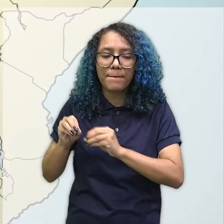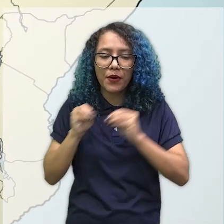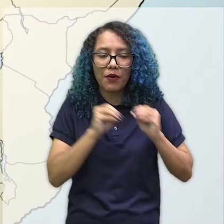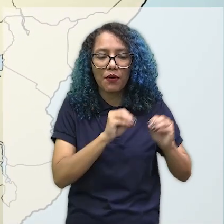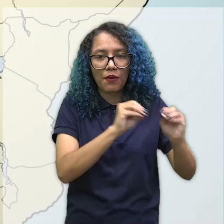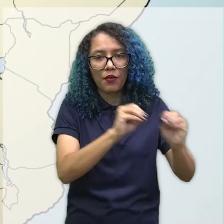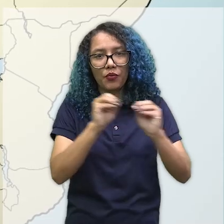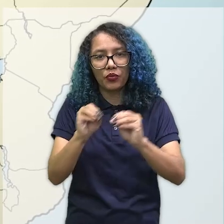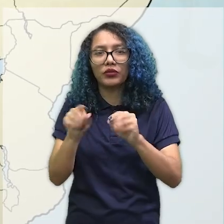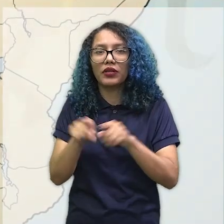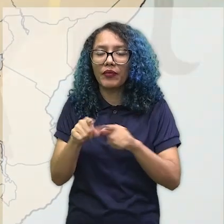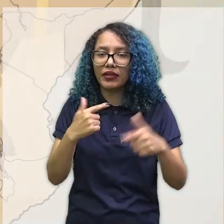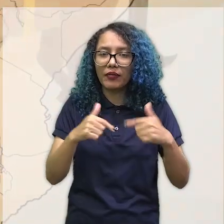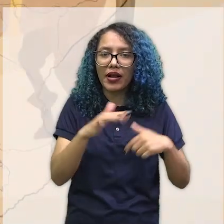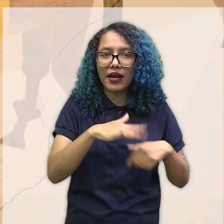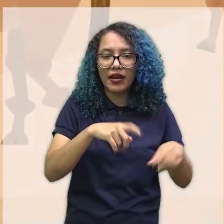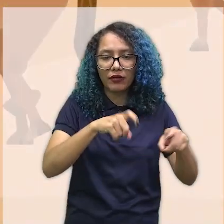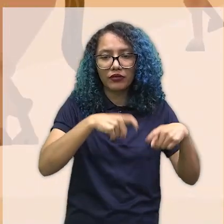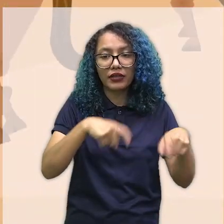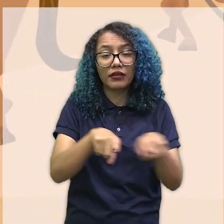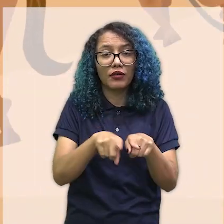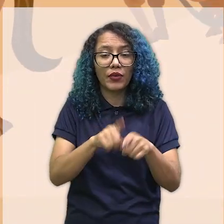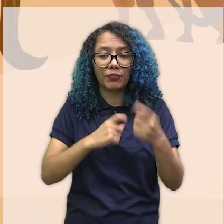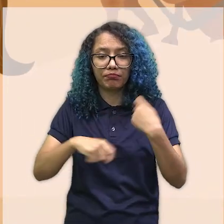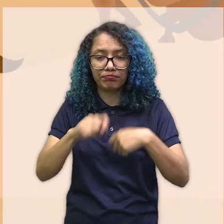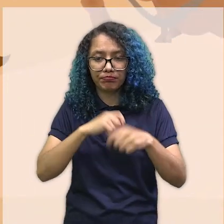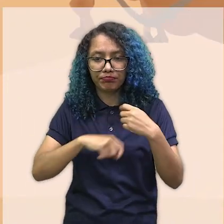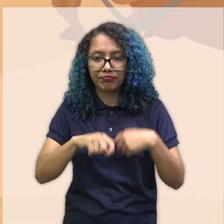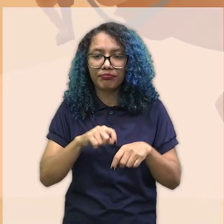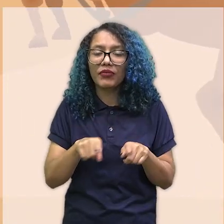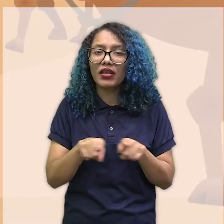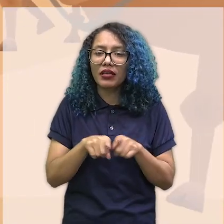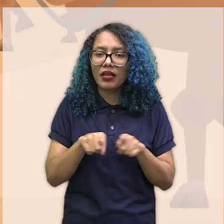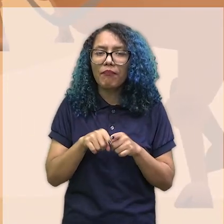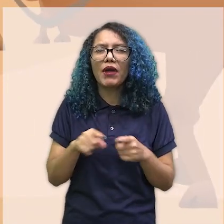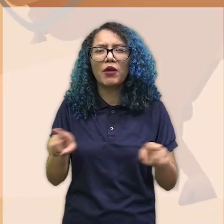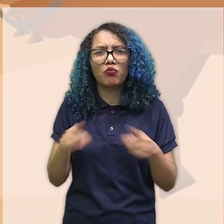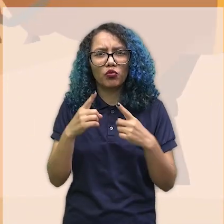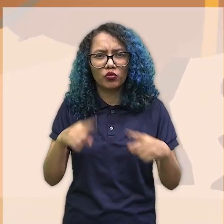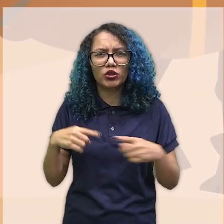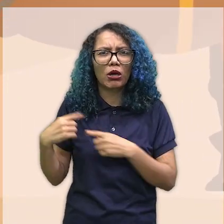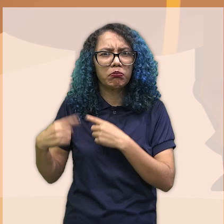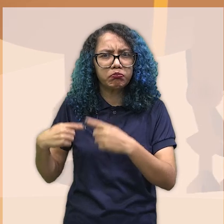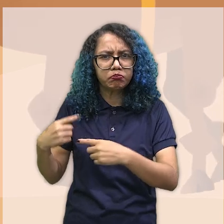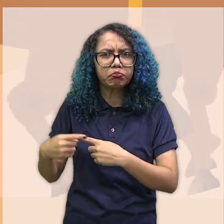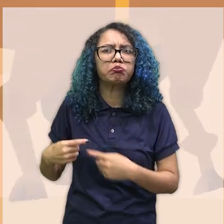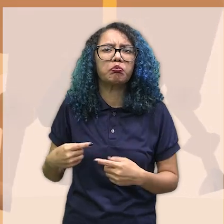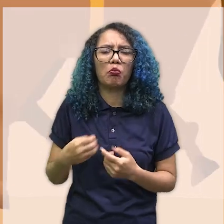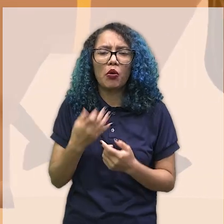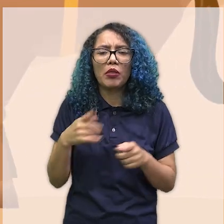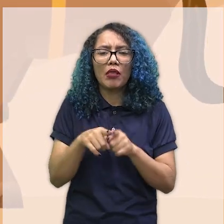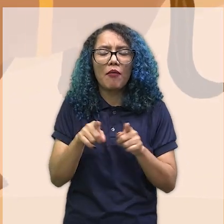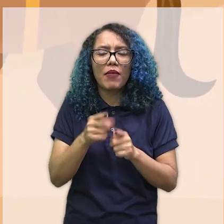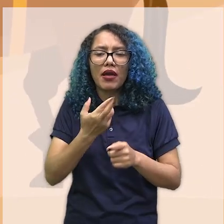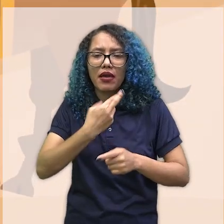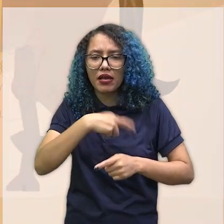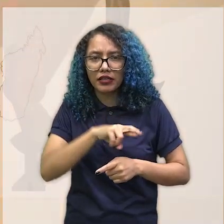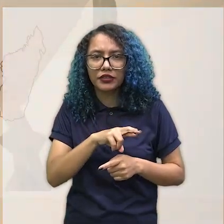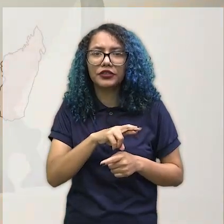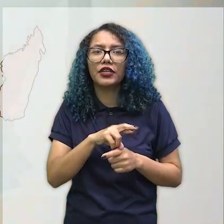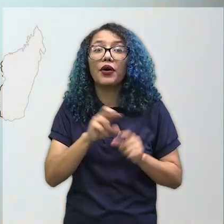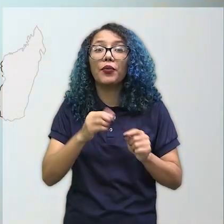trabalham com agricultura e comércio, apresentam uma rica herança musical, tem como base a religião